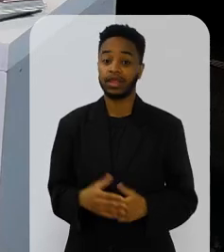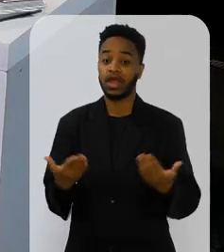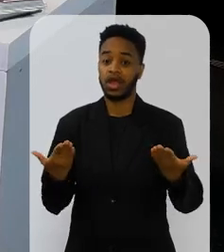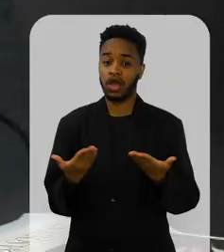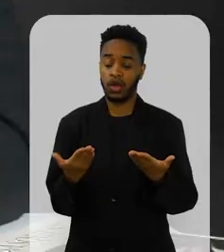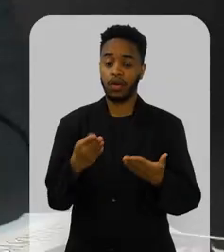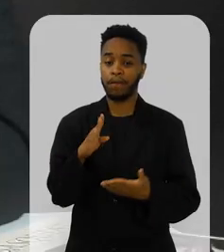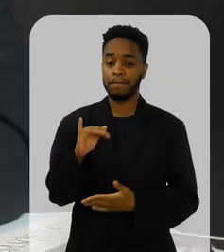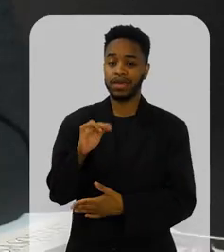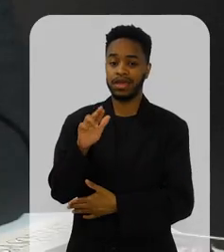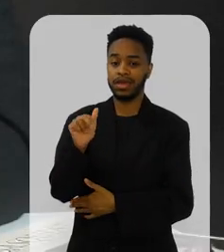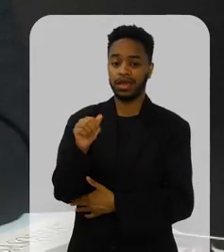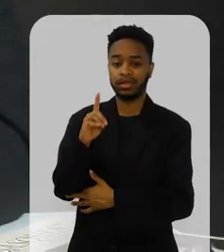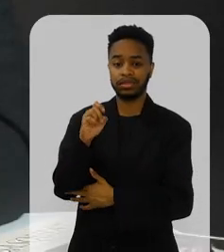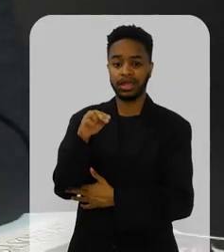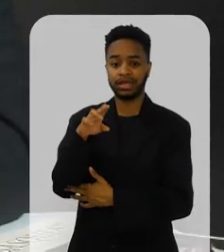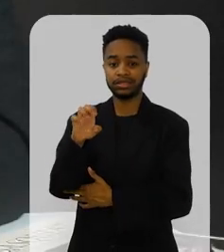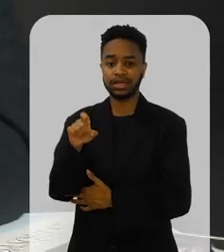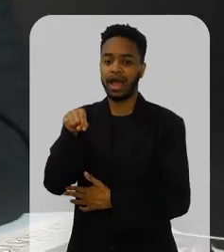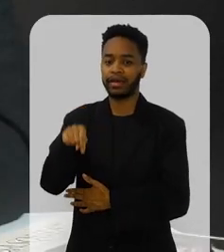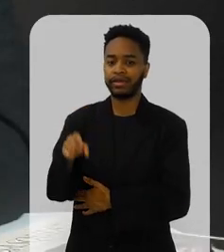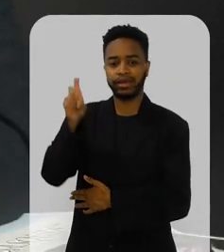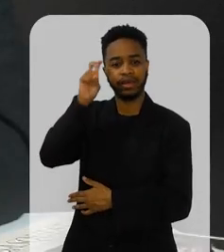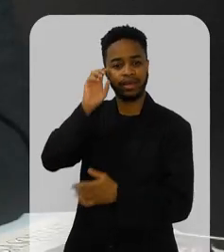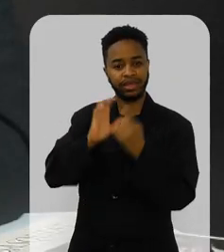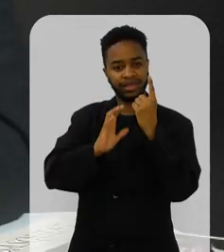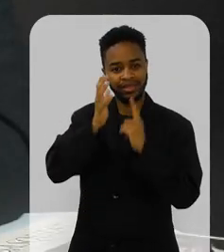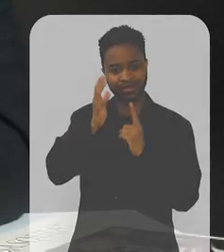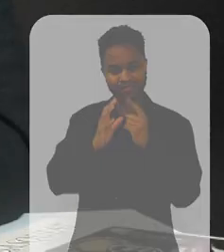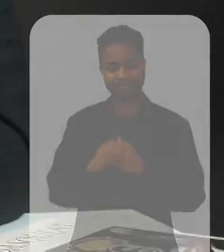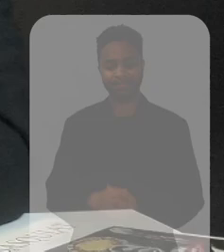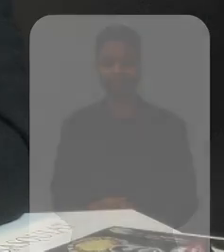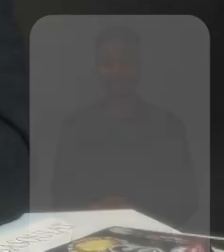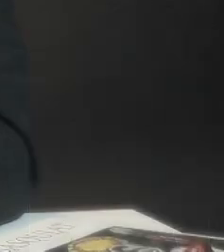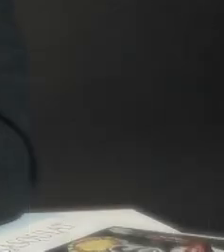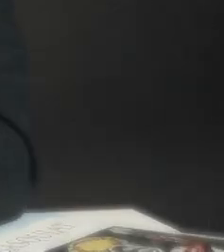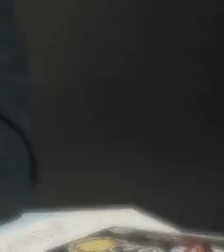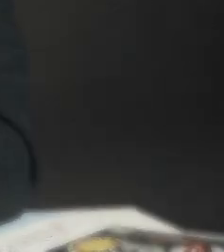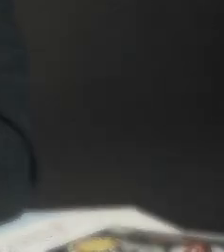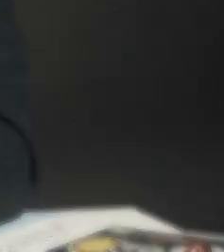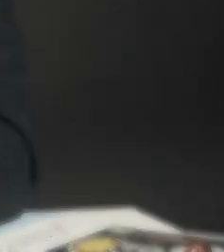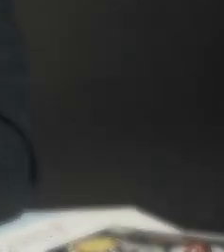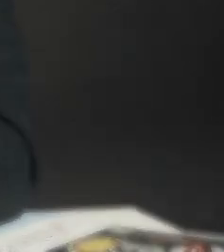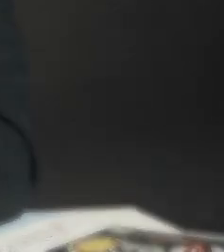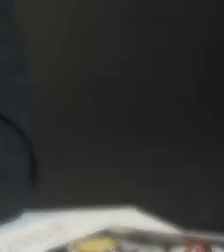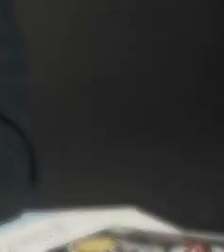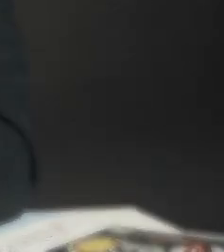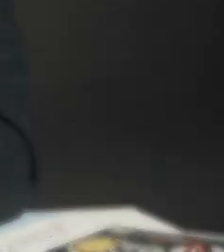Este foi Biradense no nosso Quintas com Quintais.